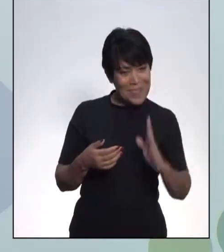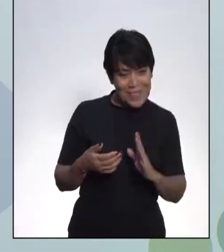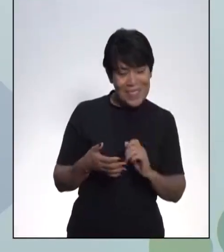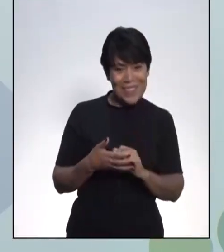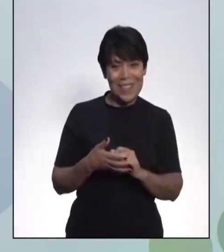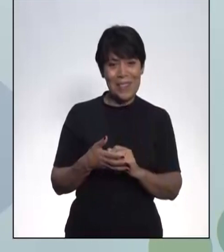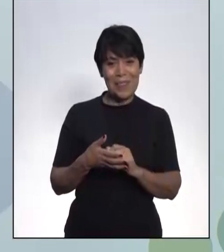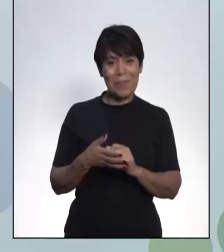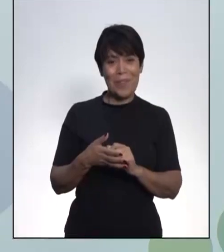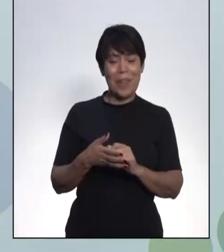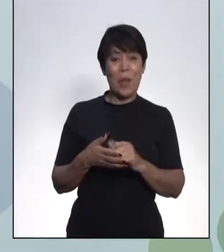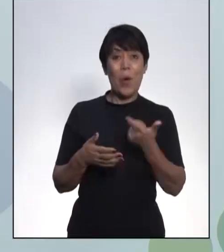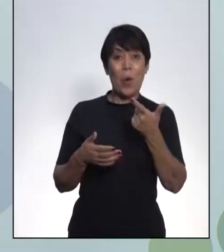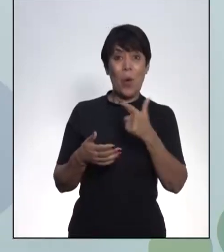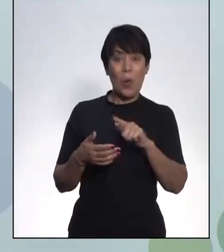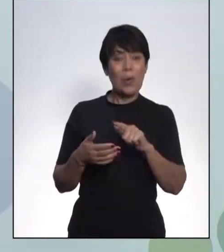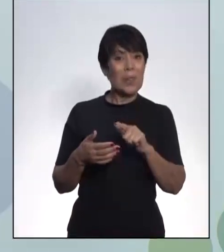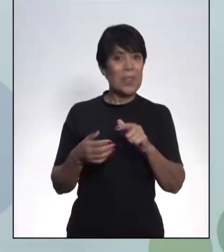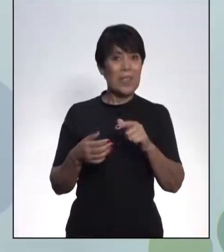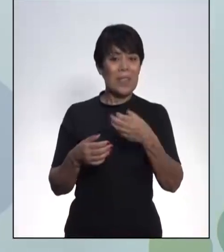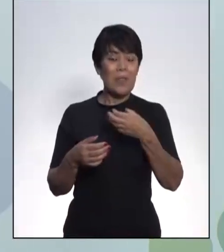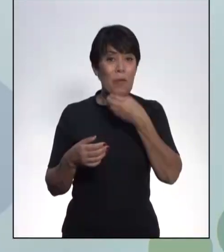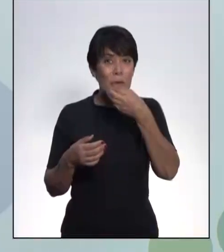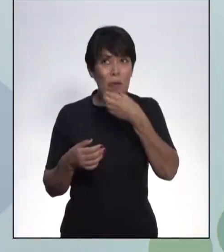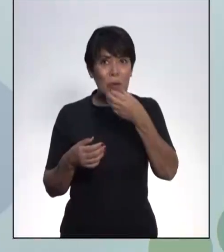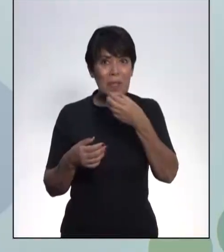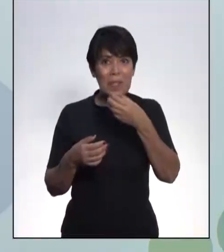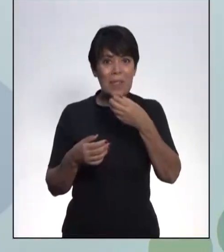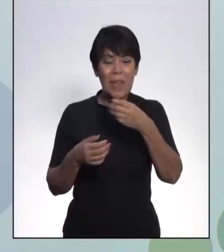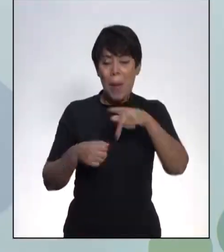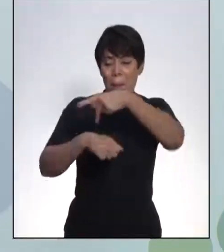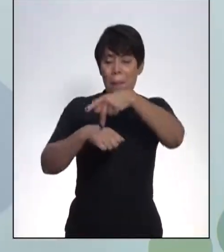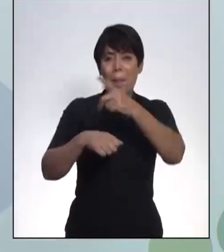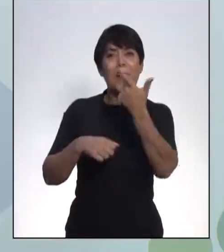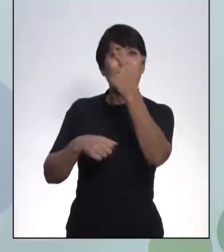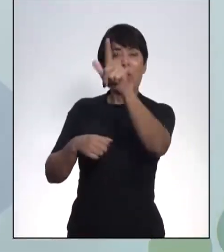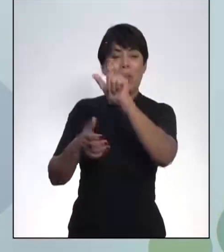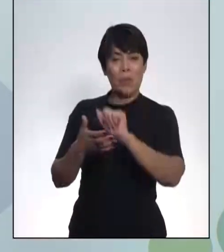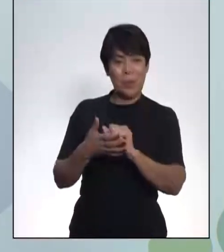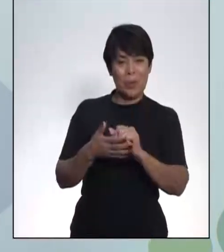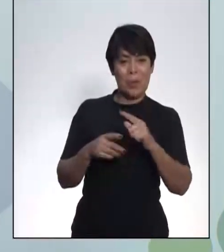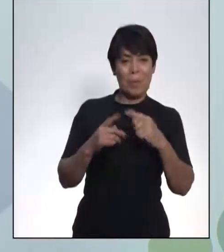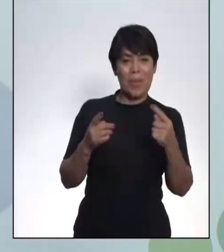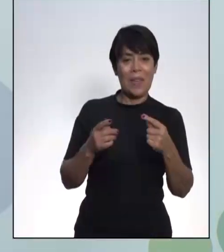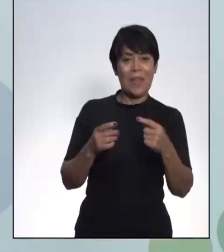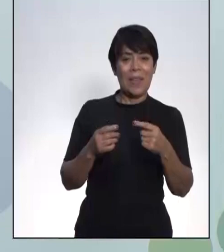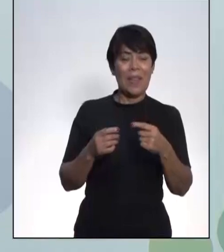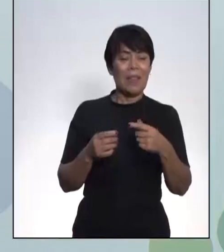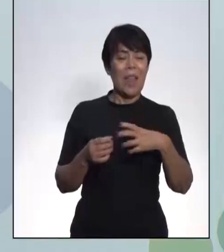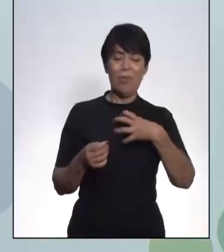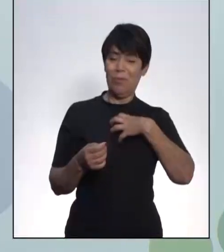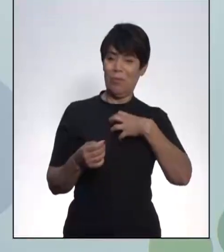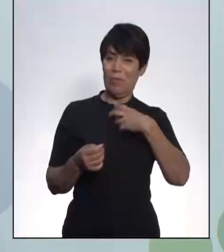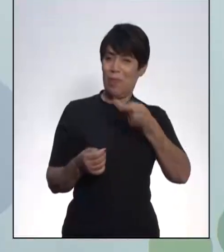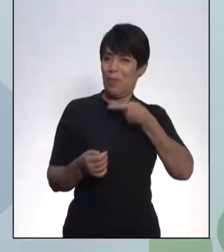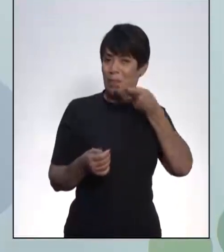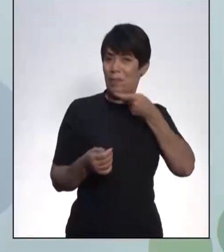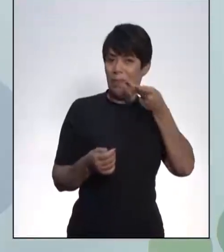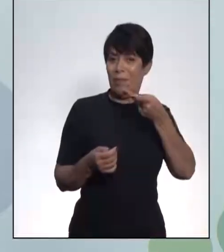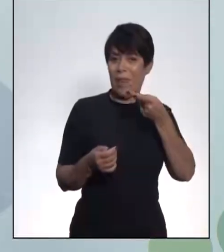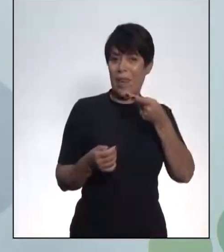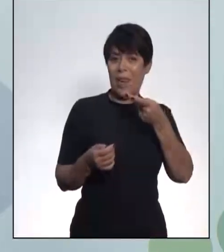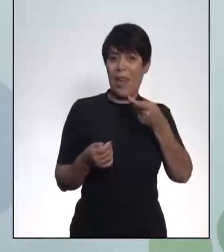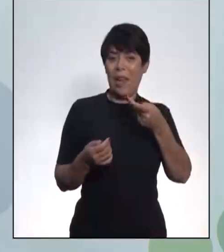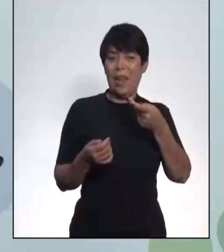certo? Nêspera, tá certo? Damasco vem de fora. Enquanto a gente chupa essa manga, chupa a jabuticaba, lá eles